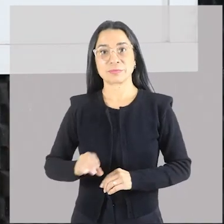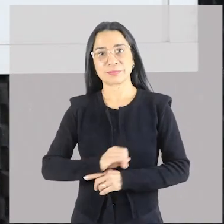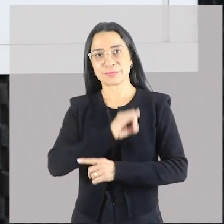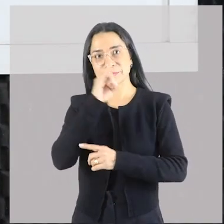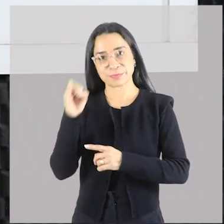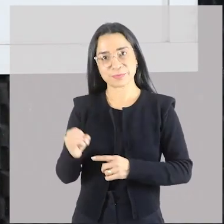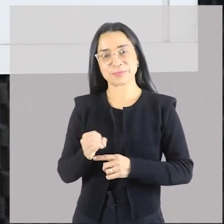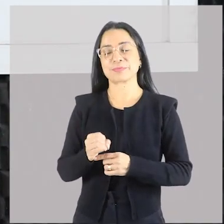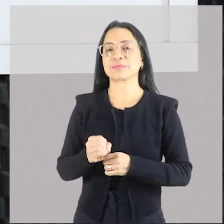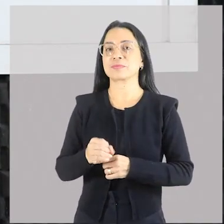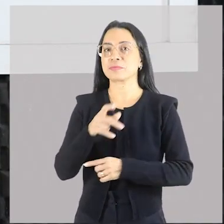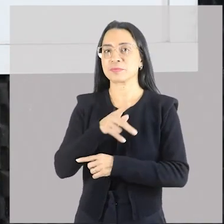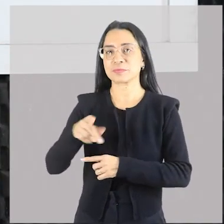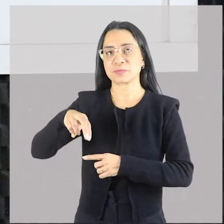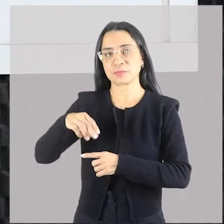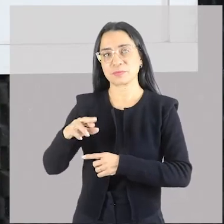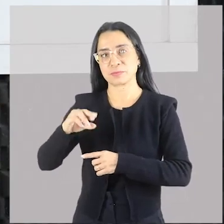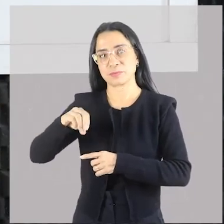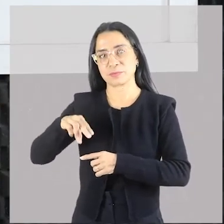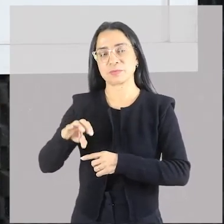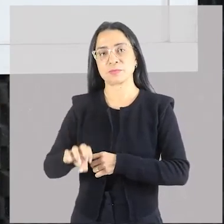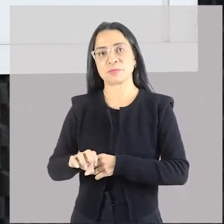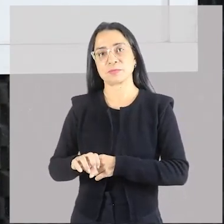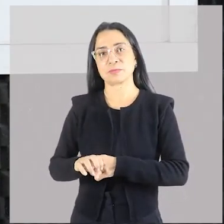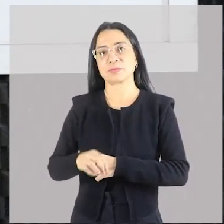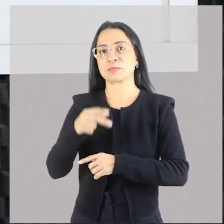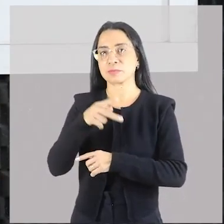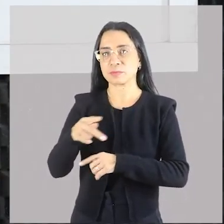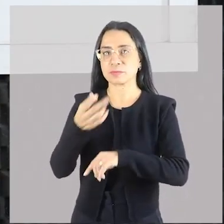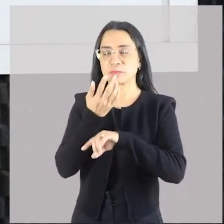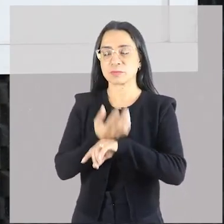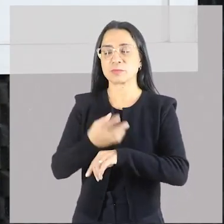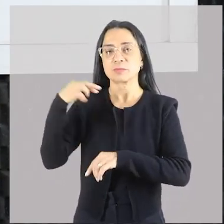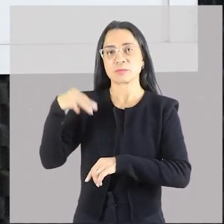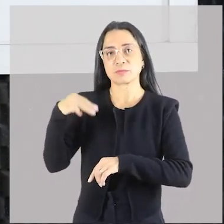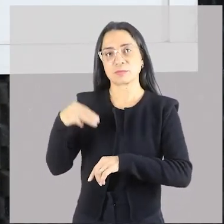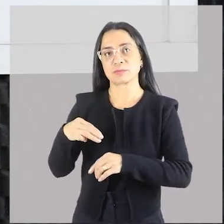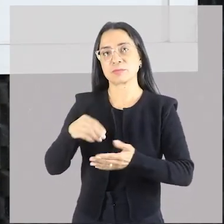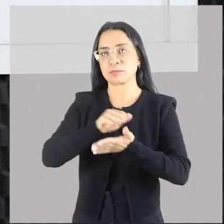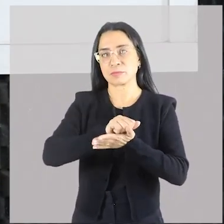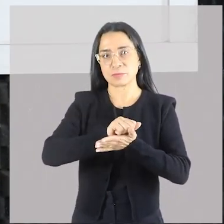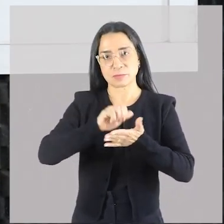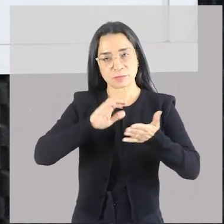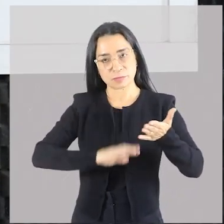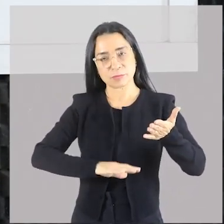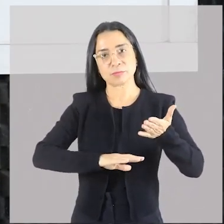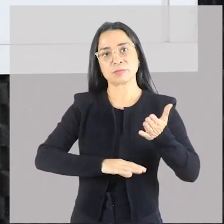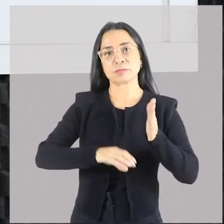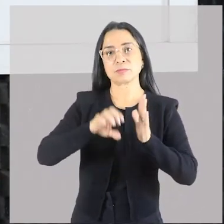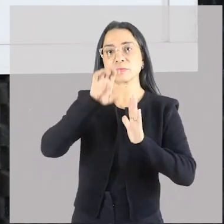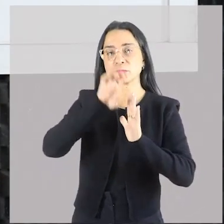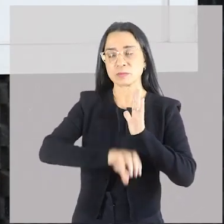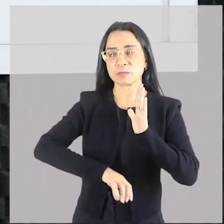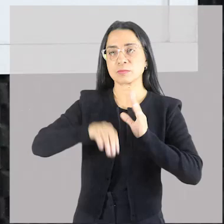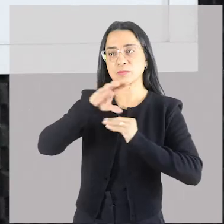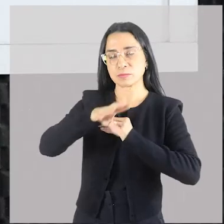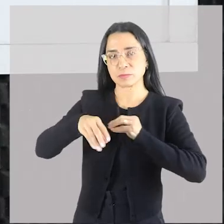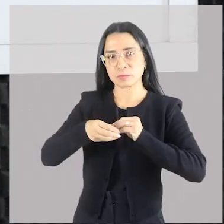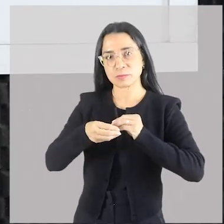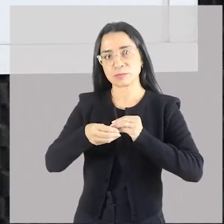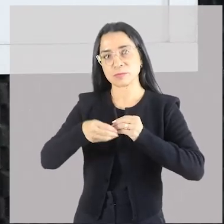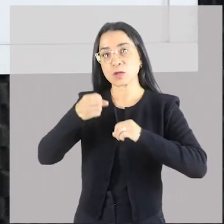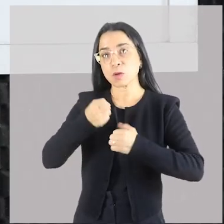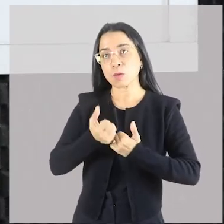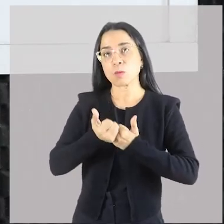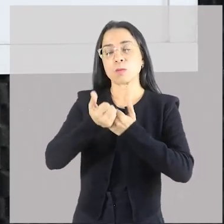Olá pessoal, aqui é o professor Maroni Beck, professor de matemática. Estamos aqui nas atividades curriculares complementadas com o apoio do Governo do